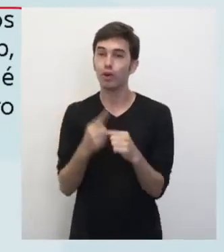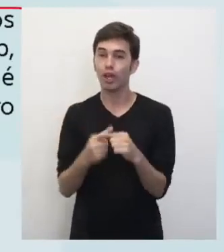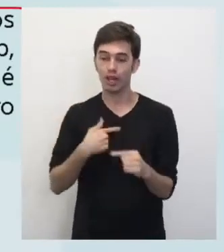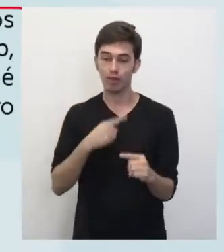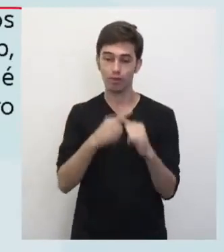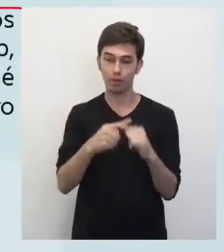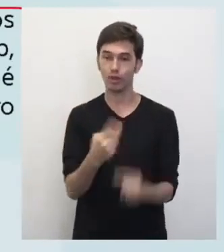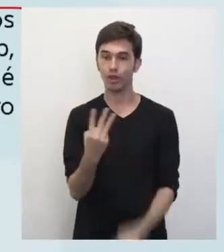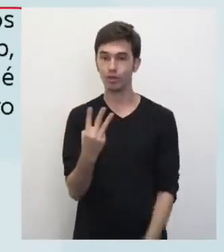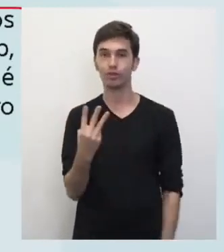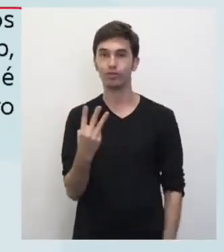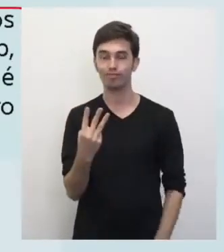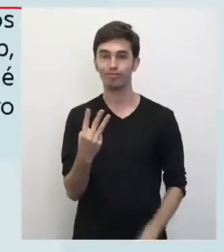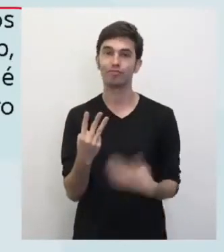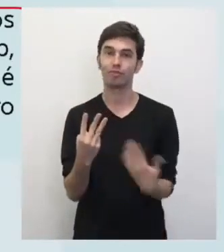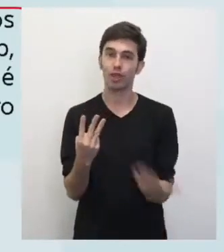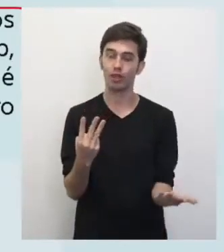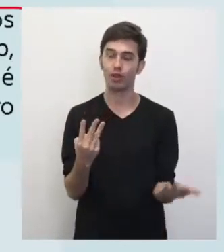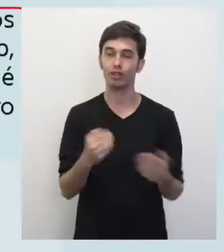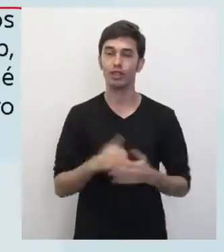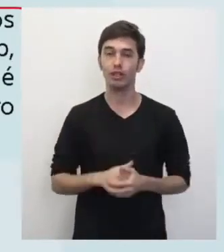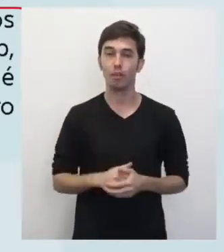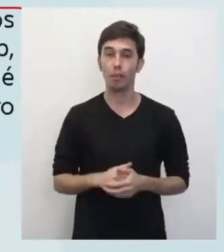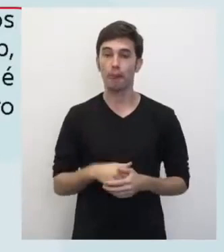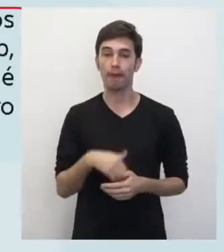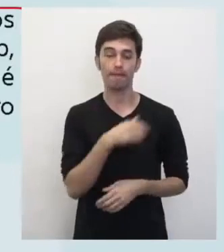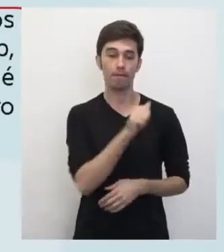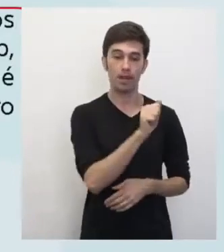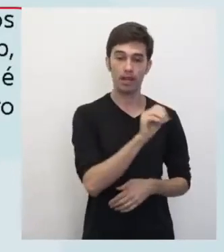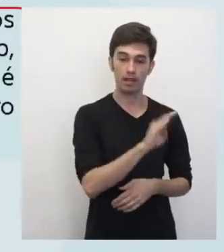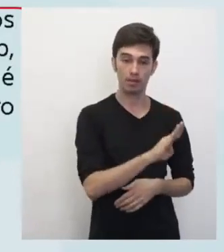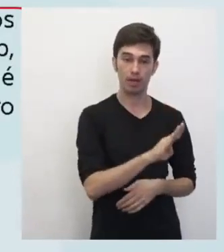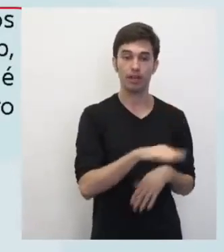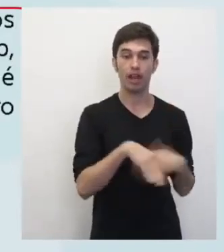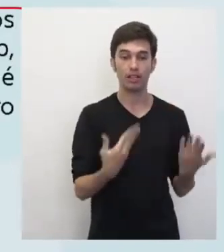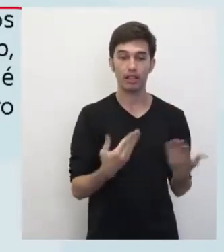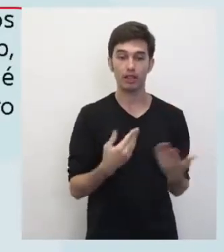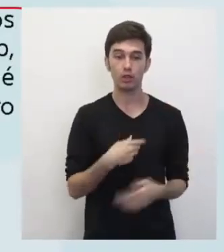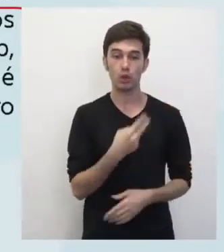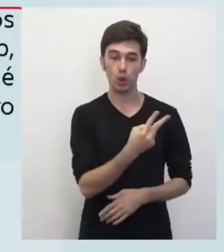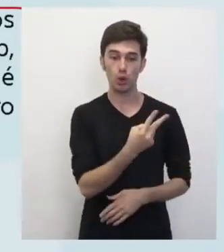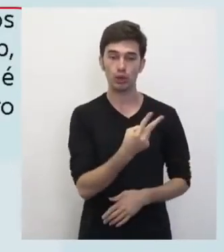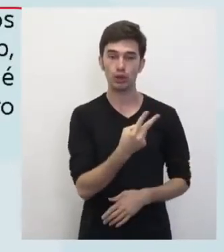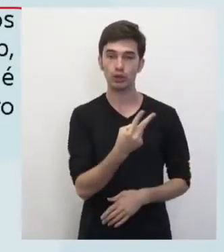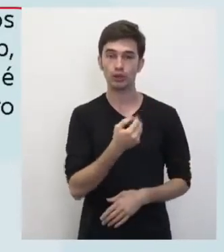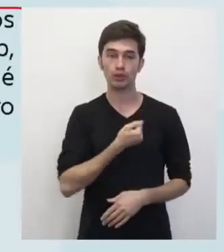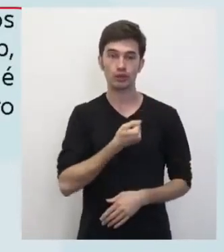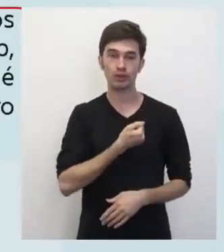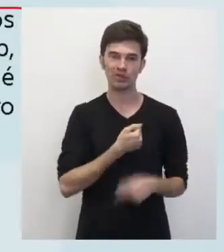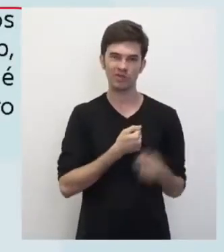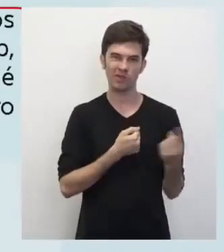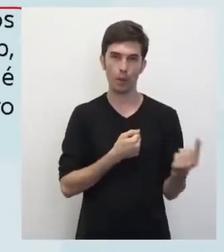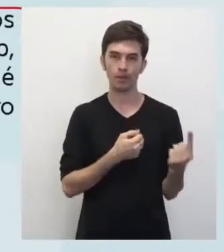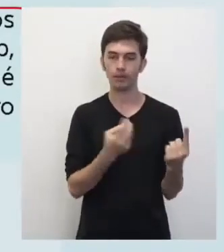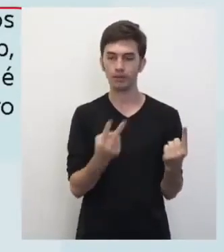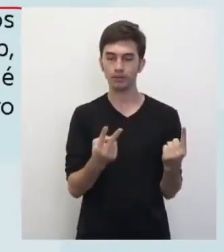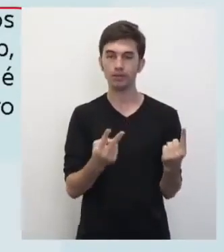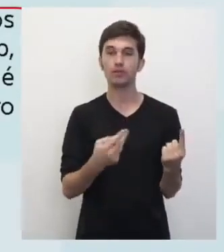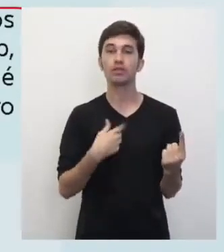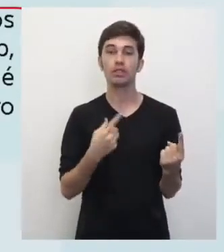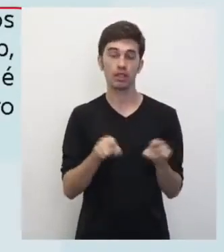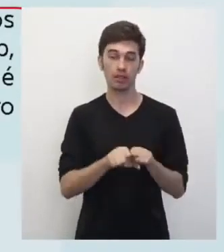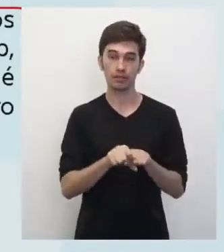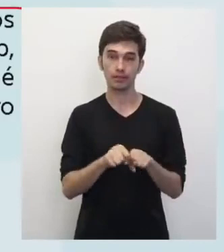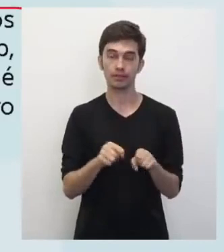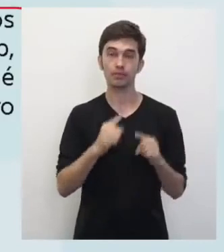3. Então, ou seja, dado A e B, dois números naturais conhecidos, onde A é o múltiplo e B, né,